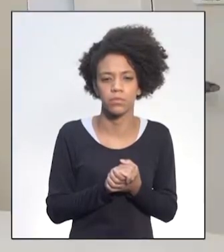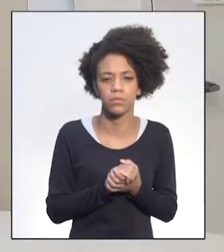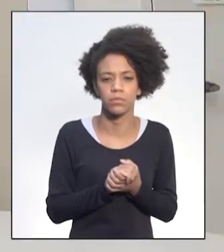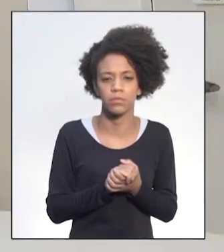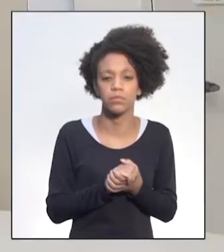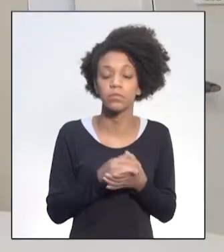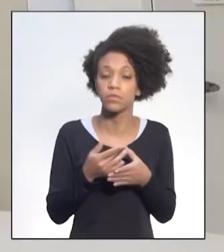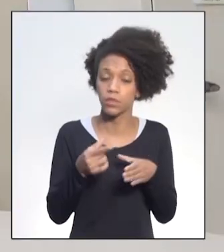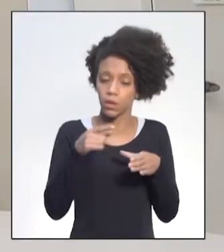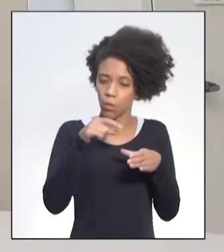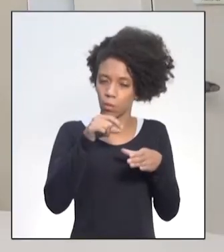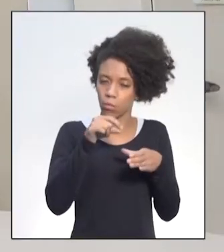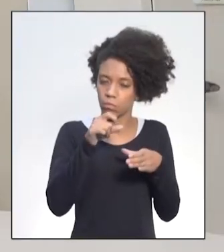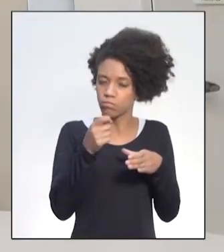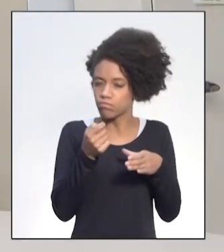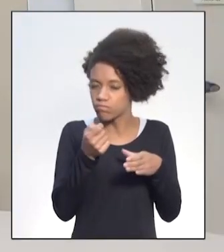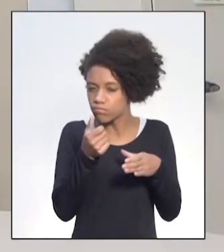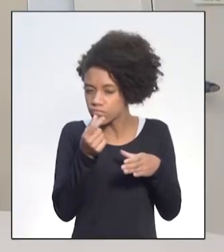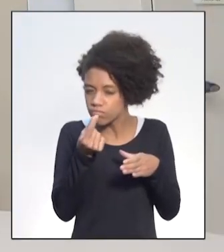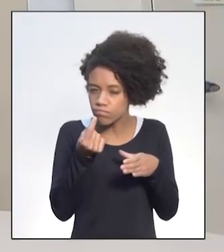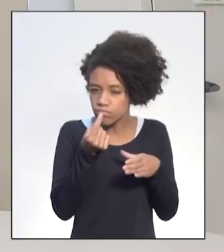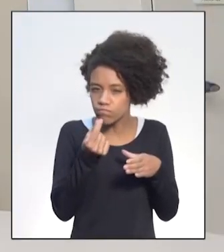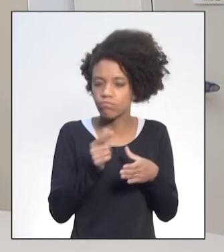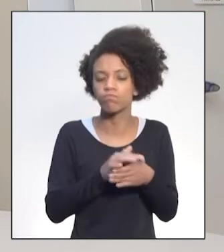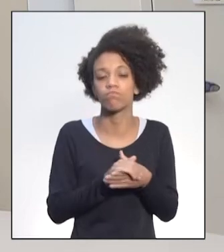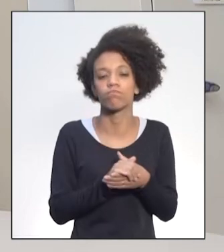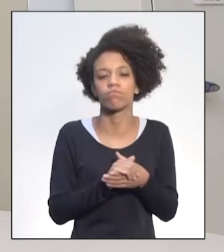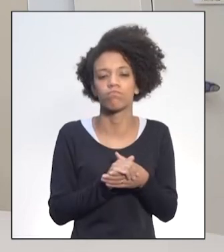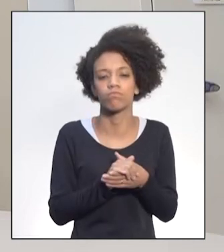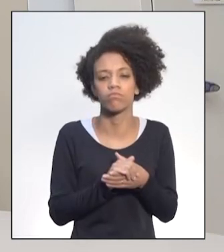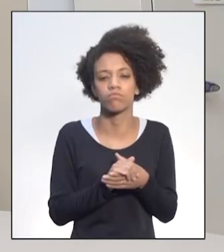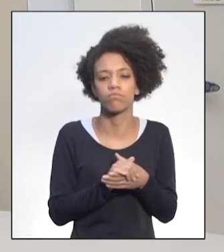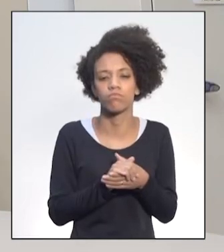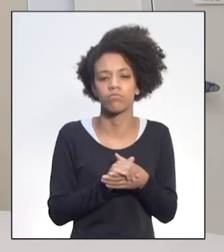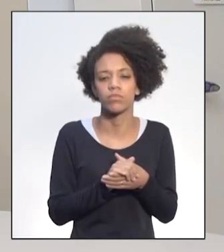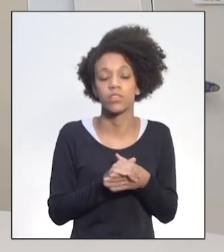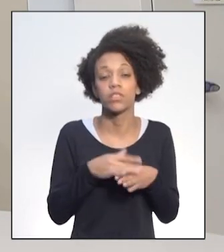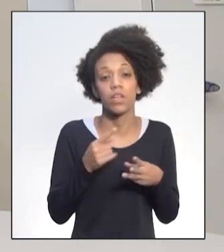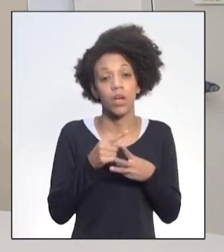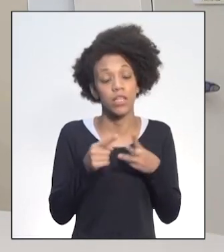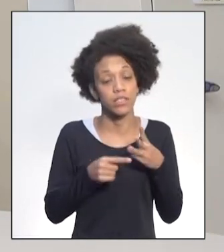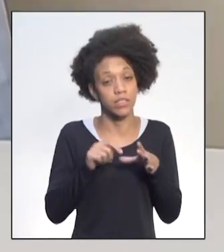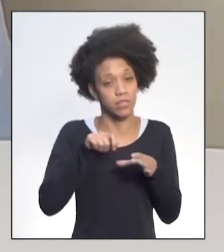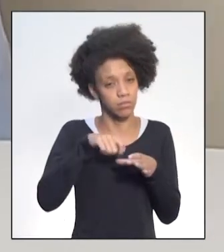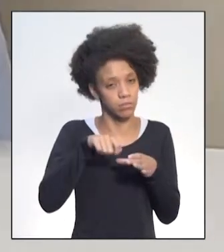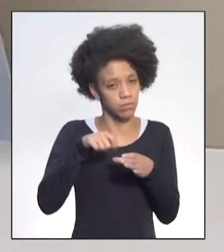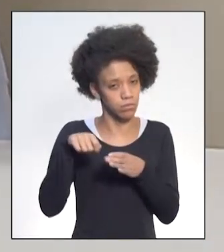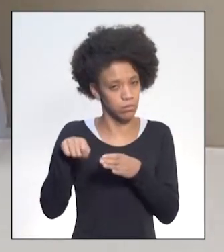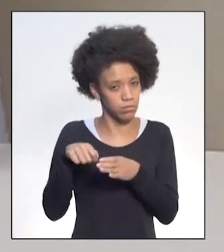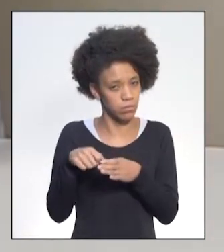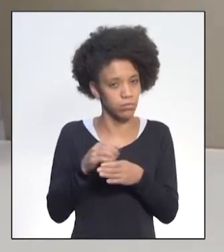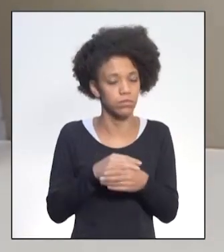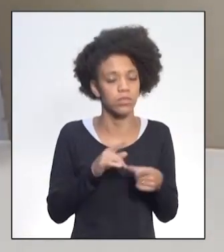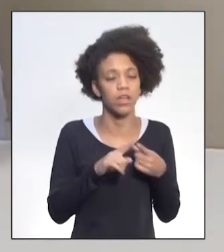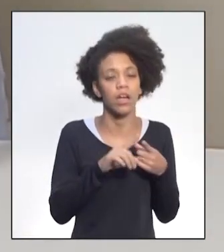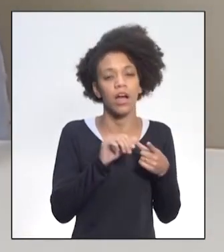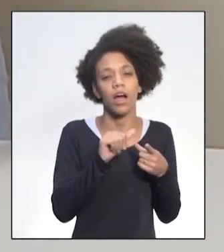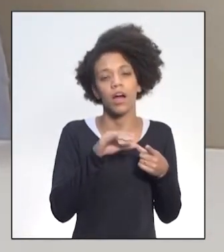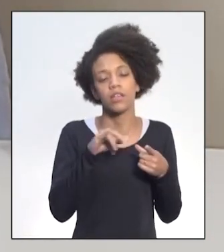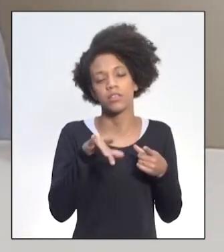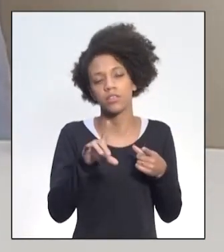adicionei algumas gotinhas. Então, a gente tem aqui nossas 3 soluções: